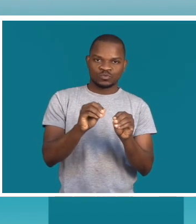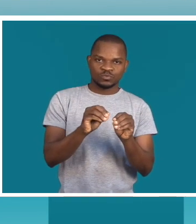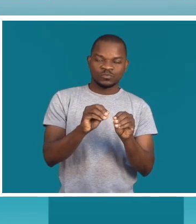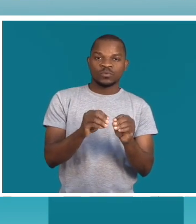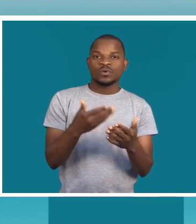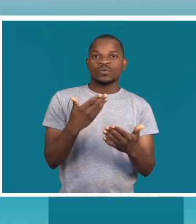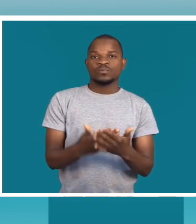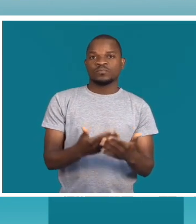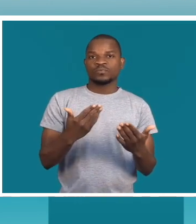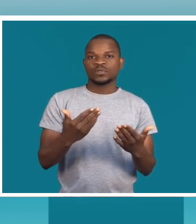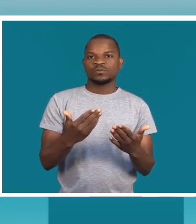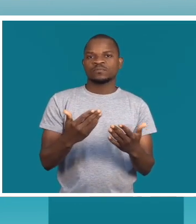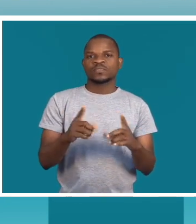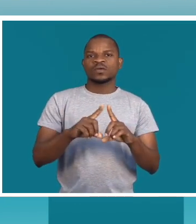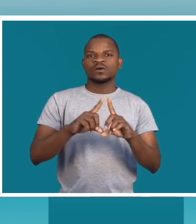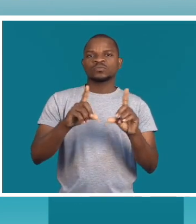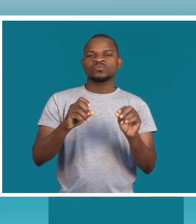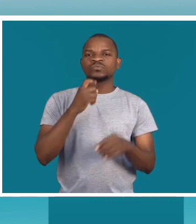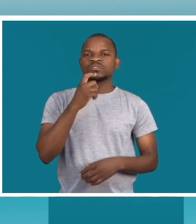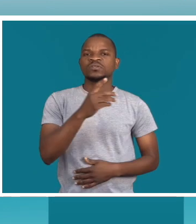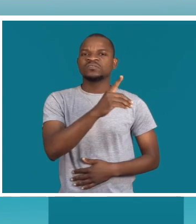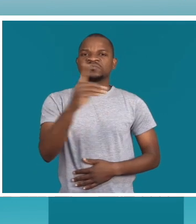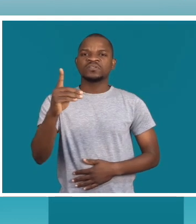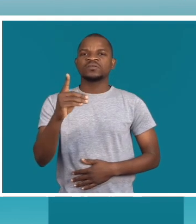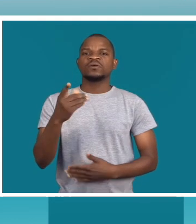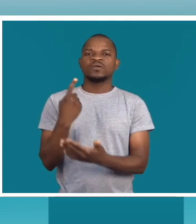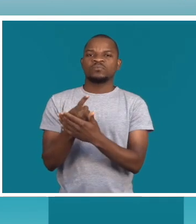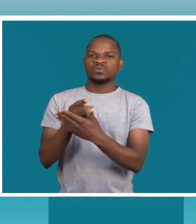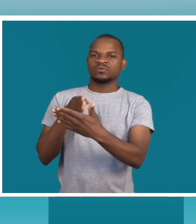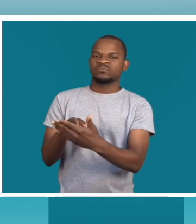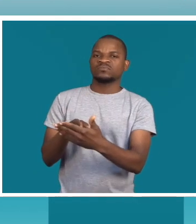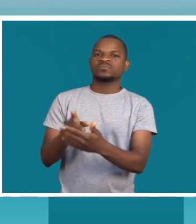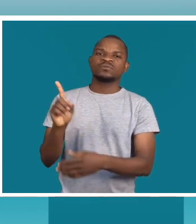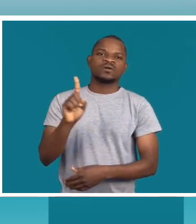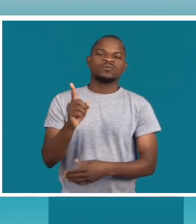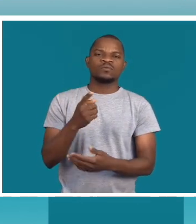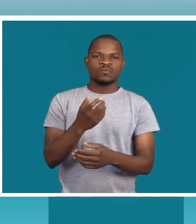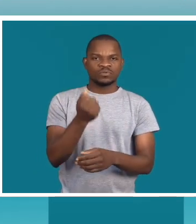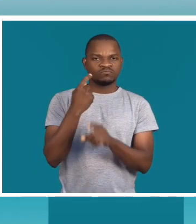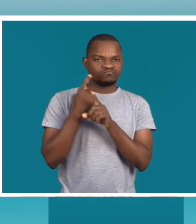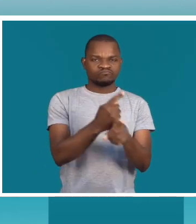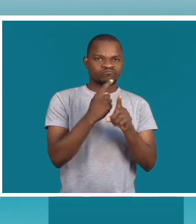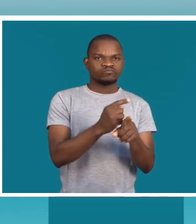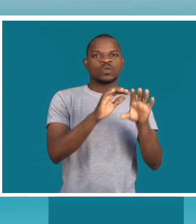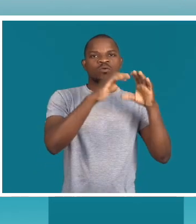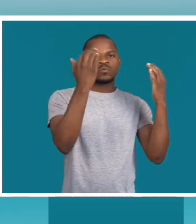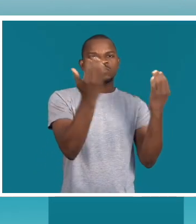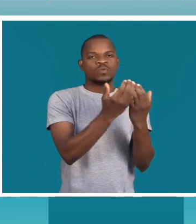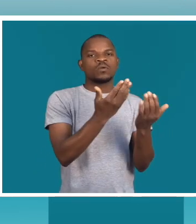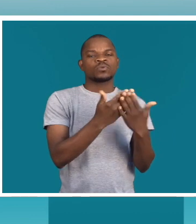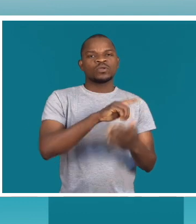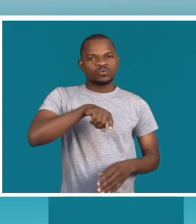na verdade, não é a deficiência que pode nos retirar do mundo. Porque, na verdade, nós gostamos de